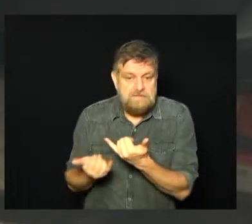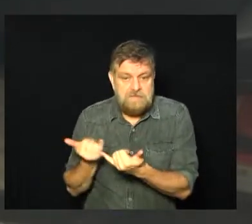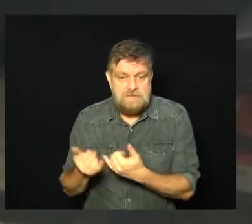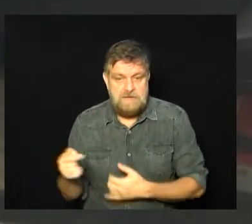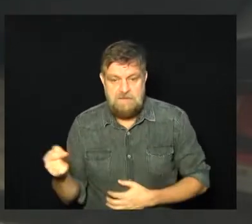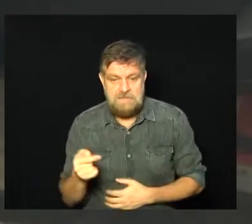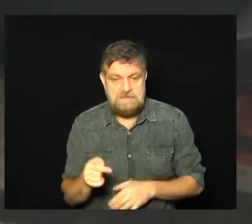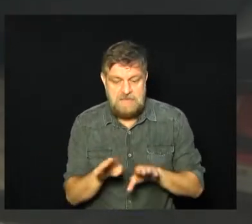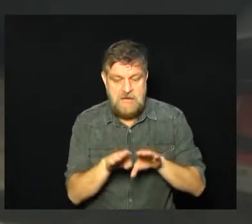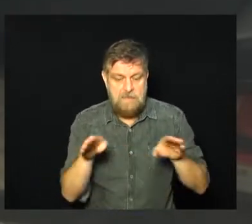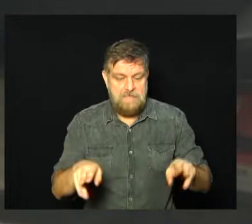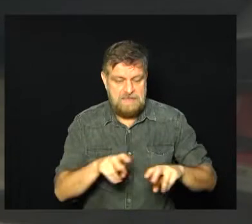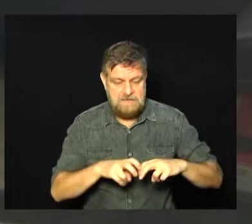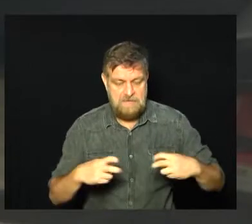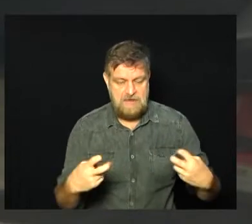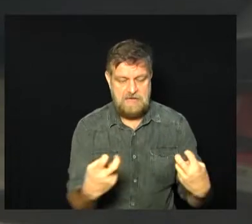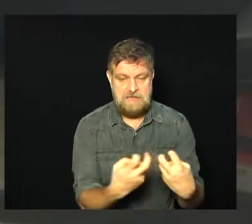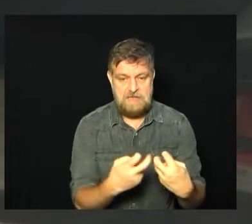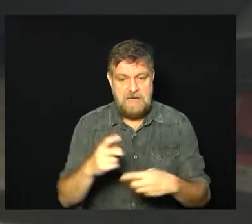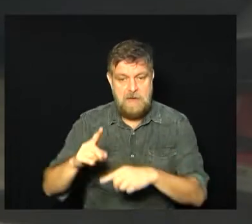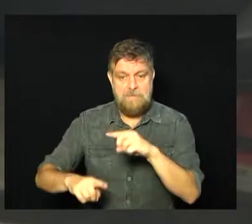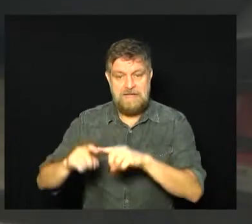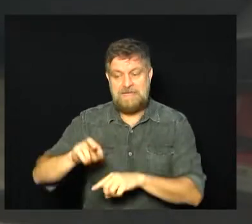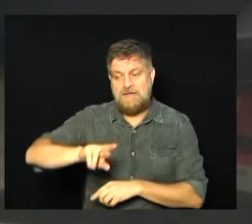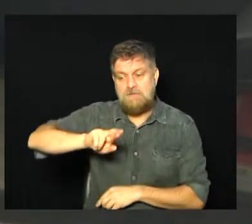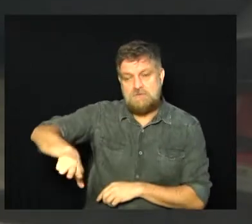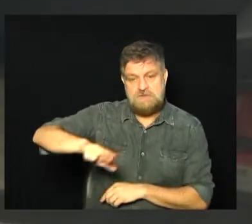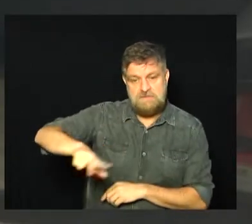ser mesa e cadeira que vai estar lá, vai ser outro tipo de mobiliário